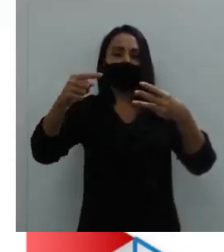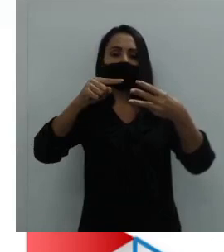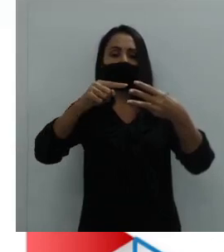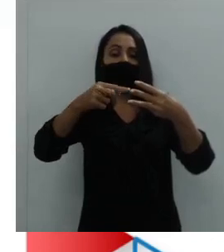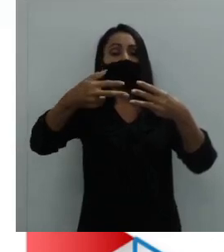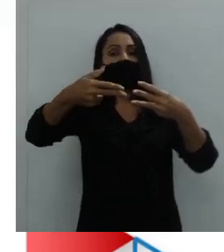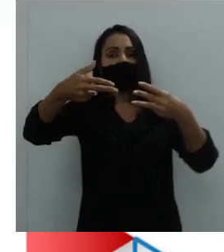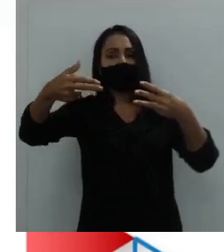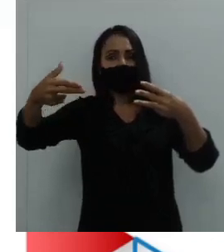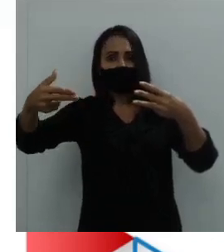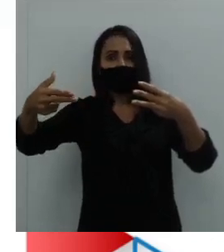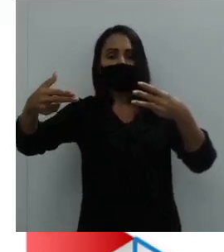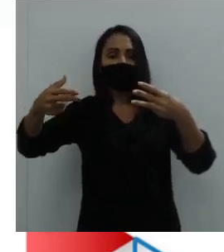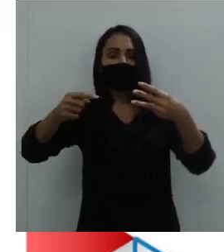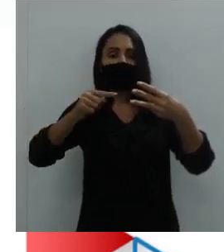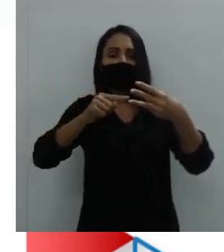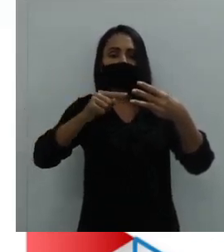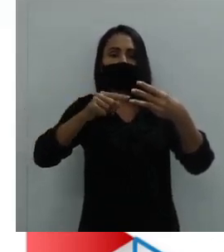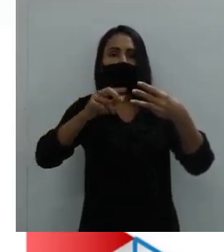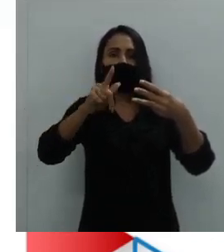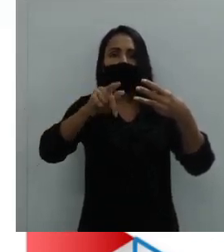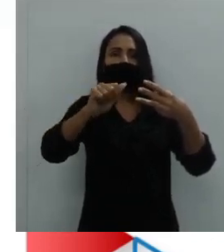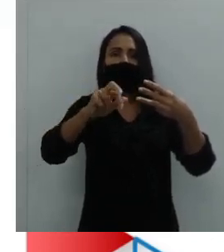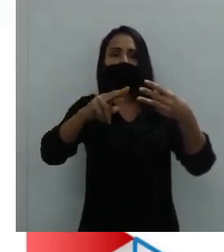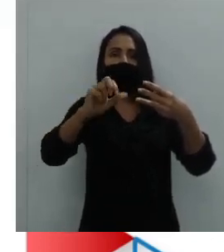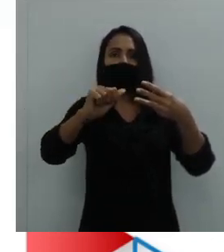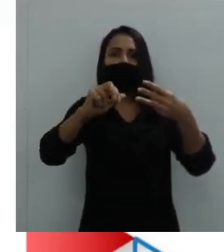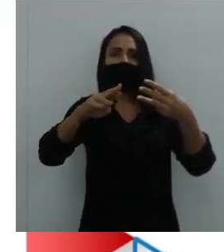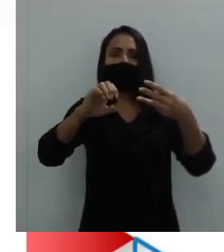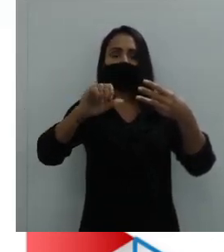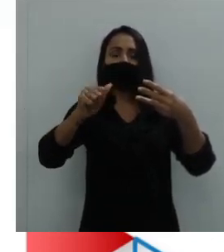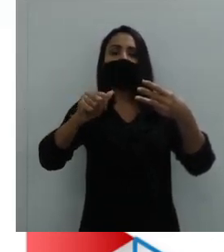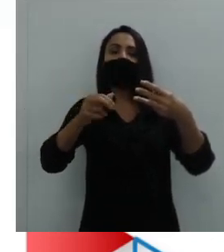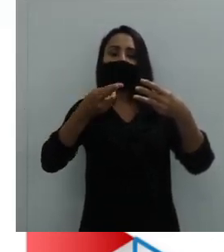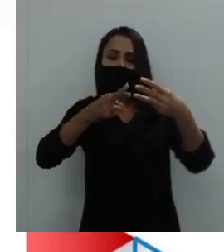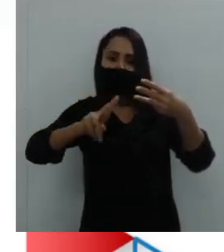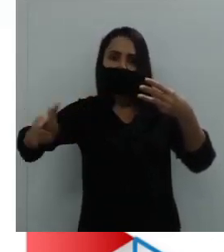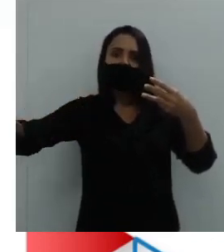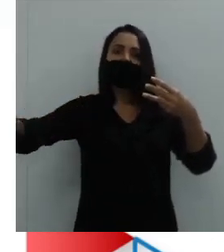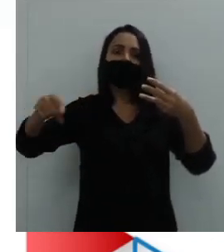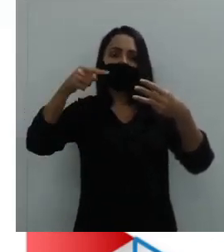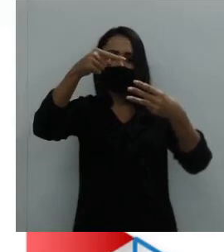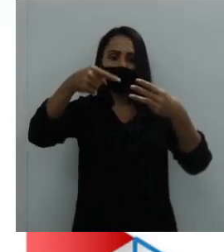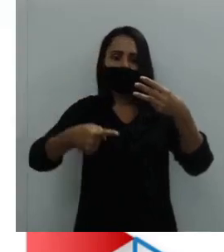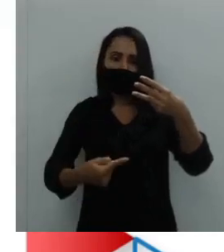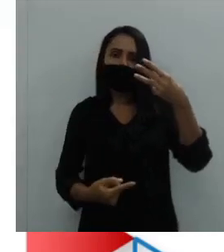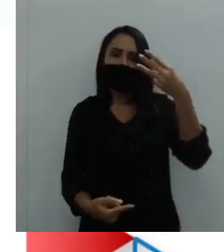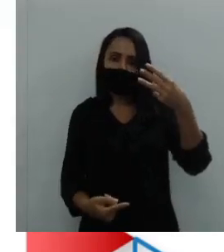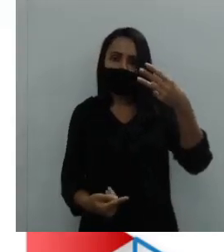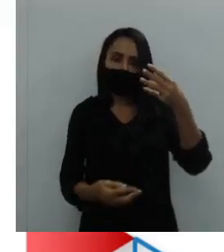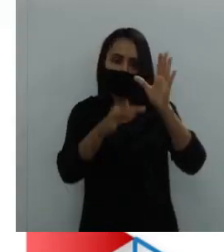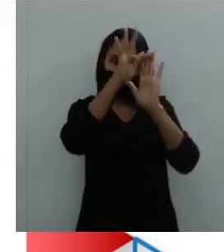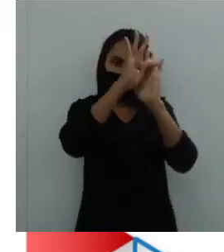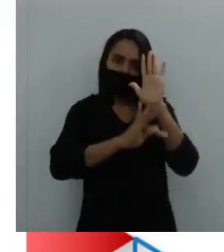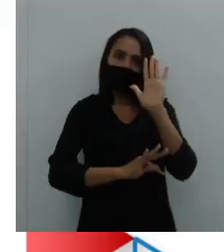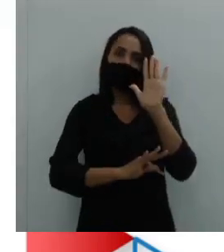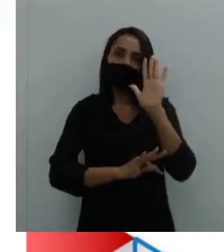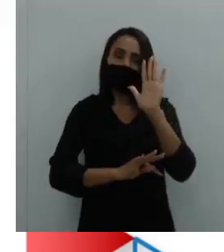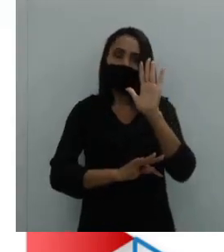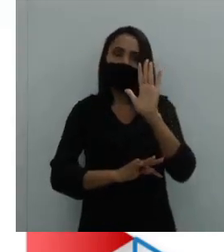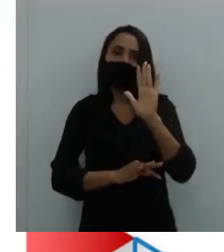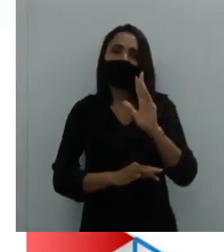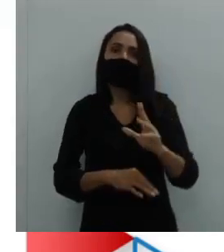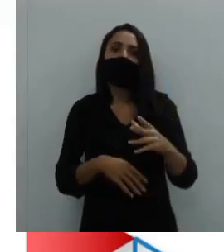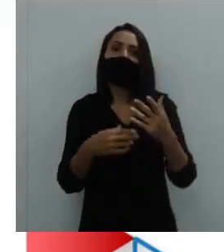os objetos falam. E a parábola tem um caráter religioso. E lembrar que esses três textos, certo?